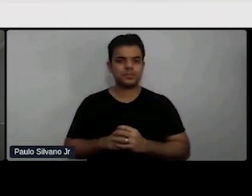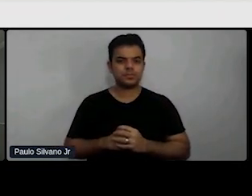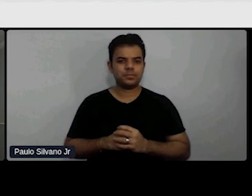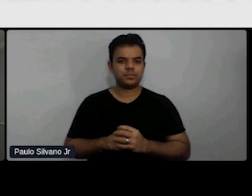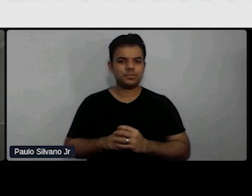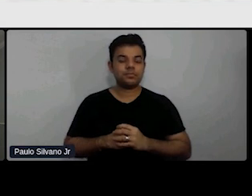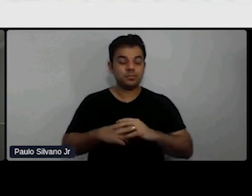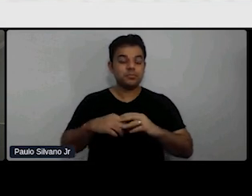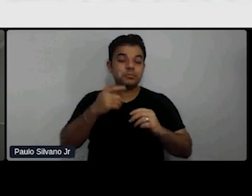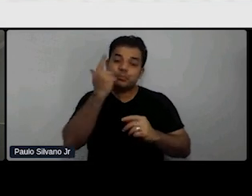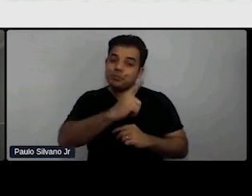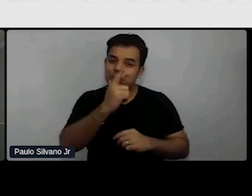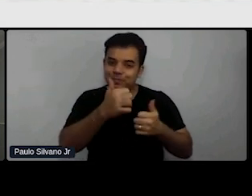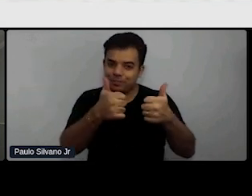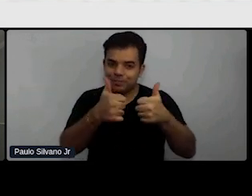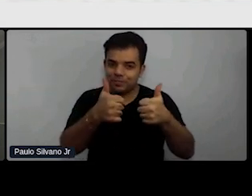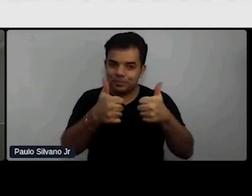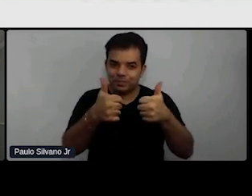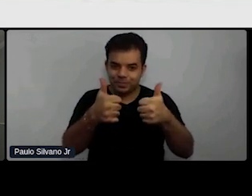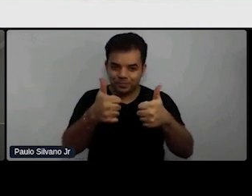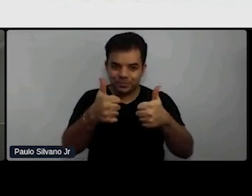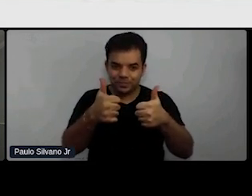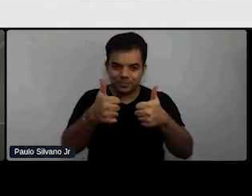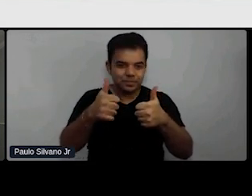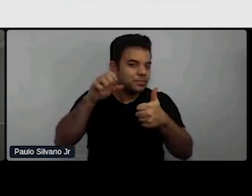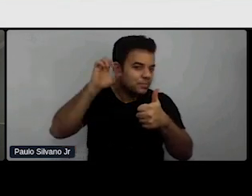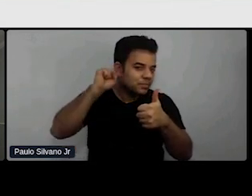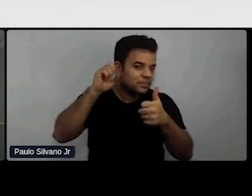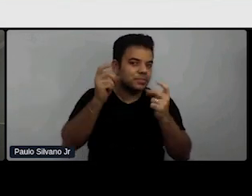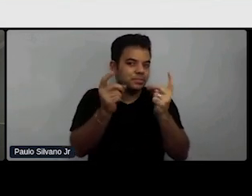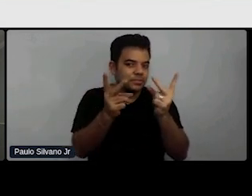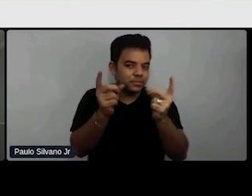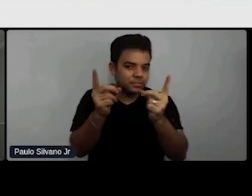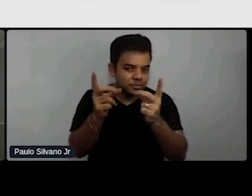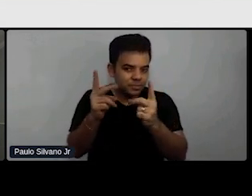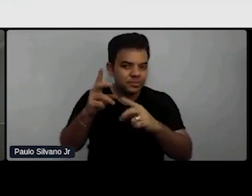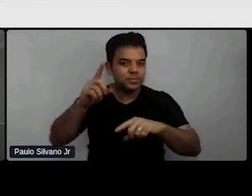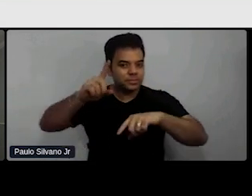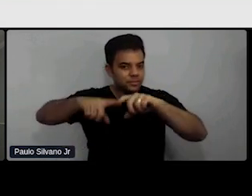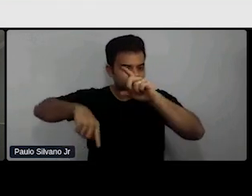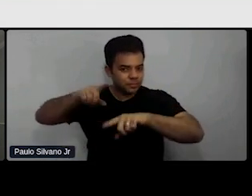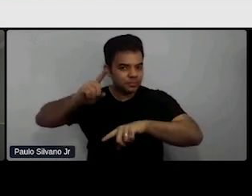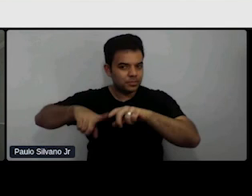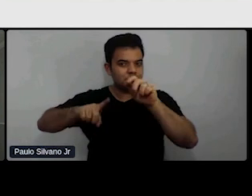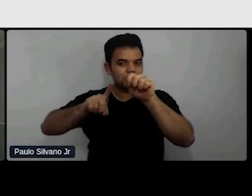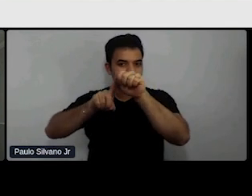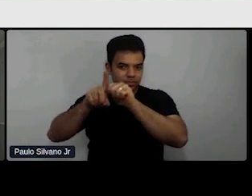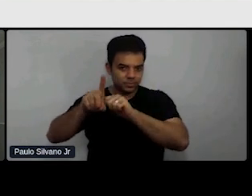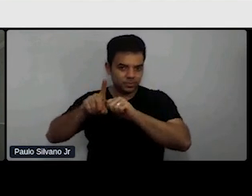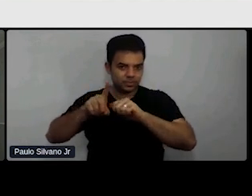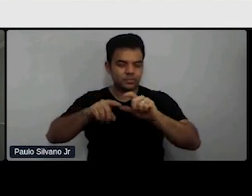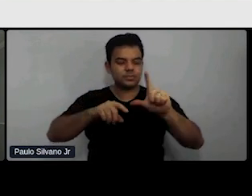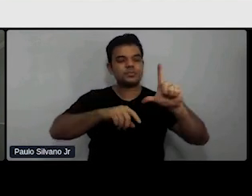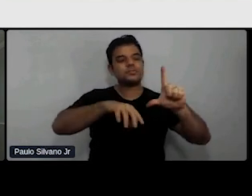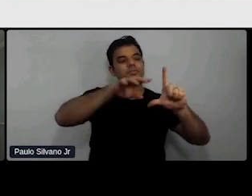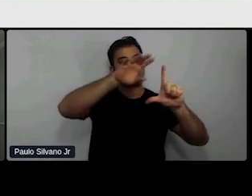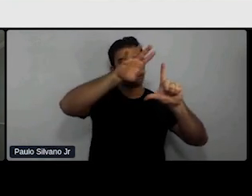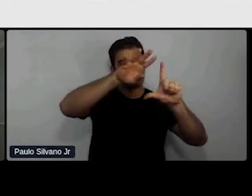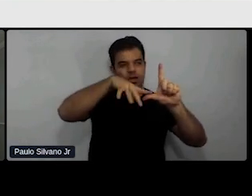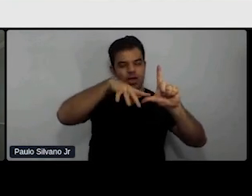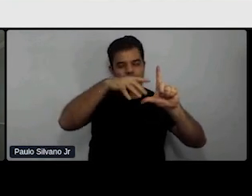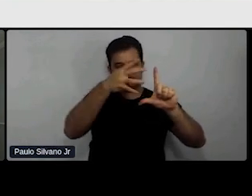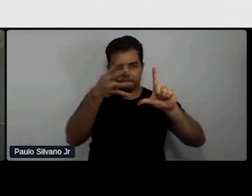Dashboard de vendas. Tá saindo o som? Vendas de produtos por mês. Gráfico de linhas quantidade.